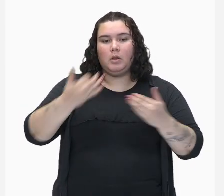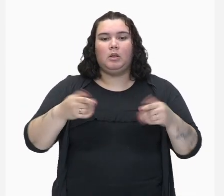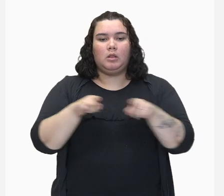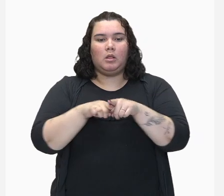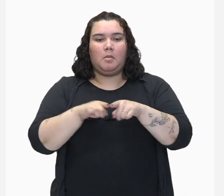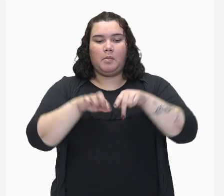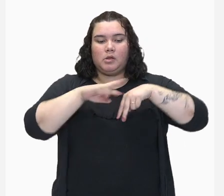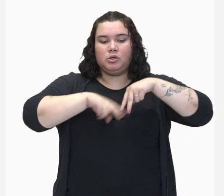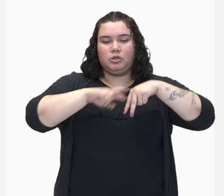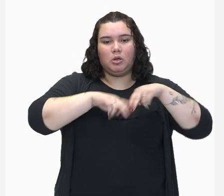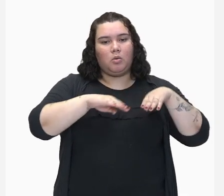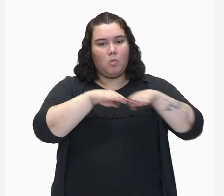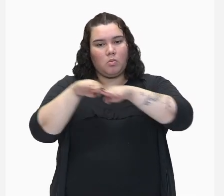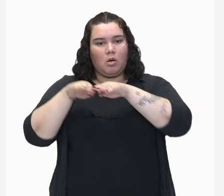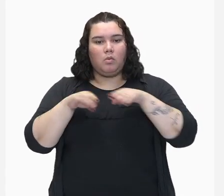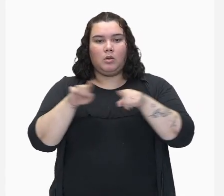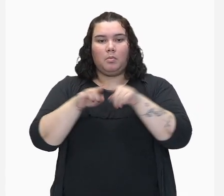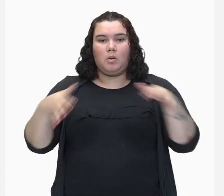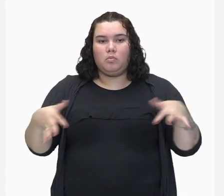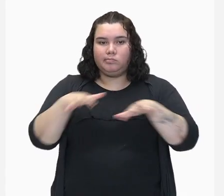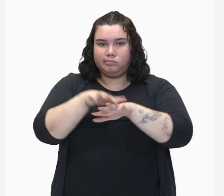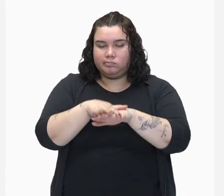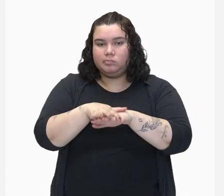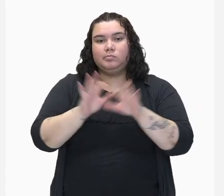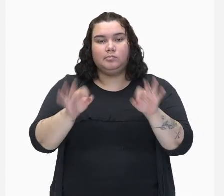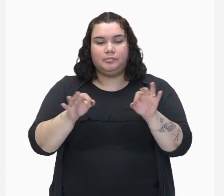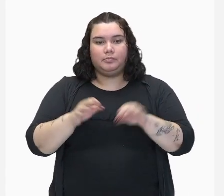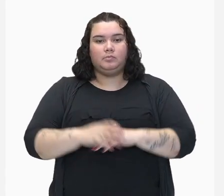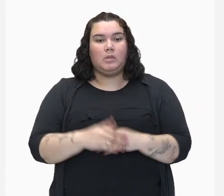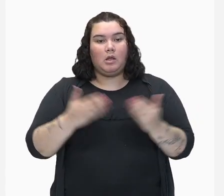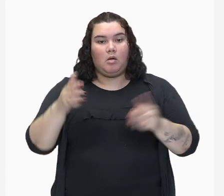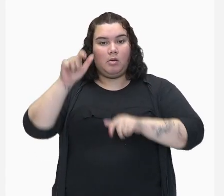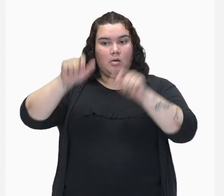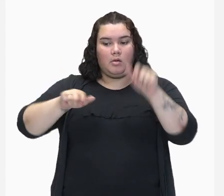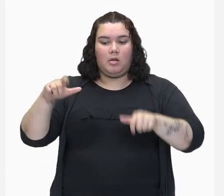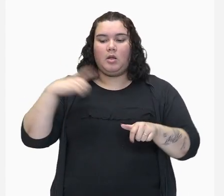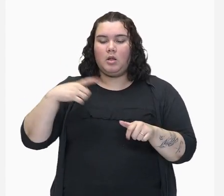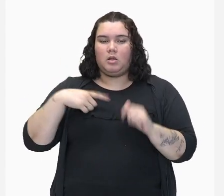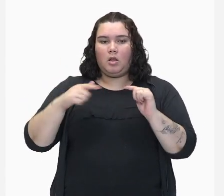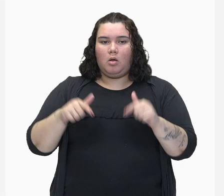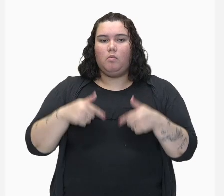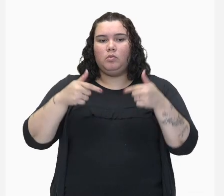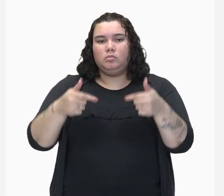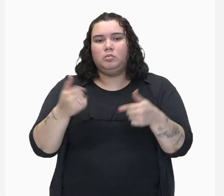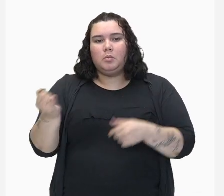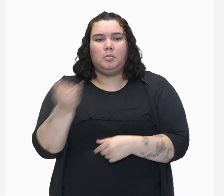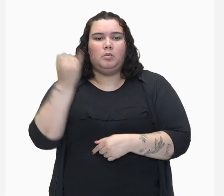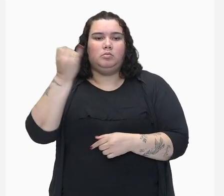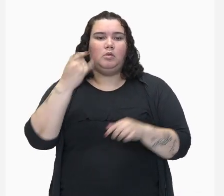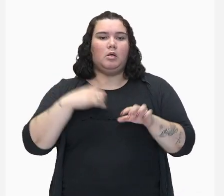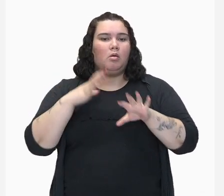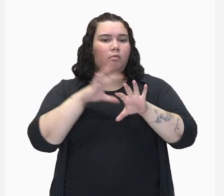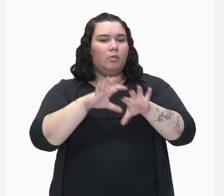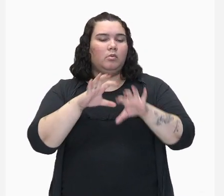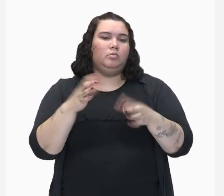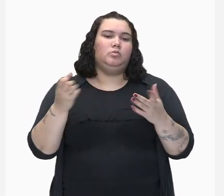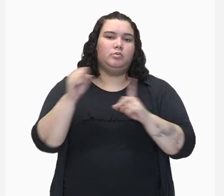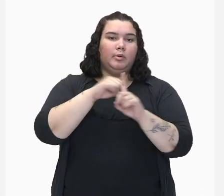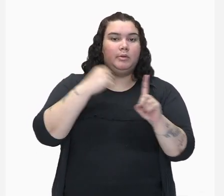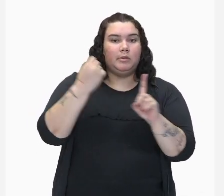por atletas. E o papel dos atletas vai além dos campos e quadras, influenciando questões